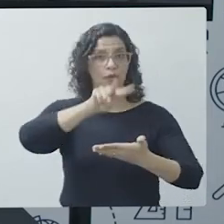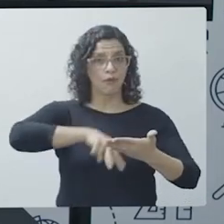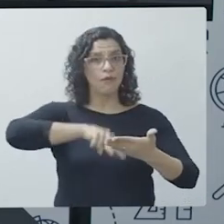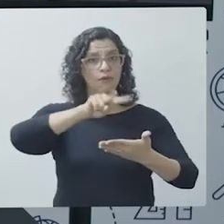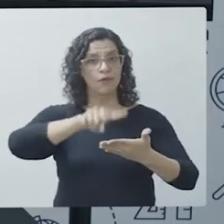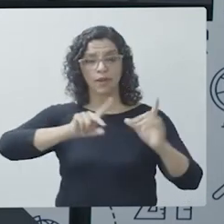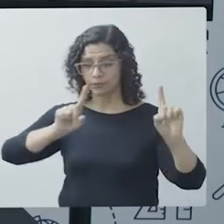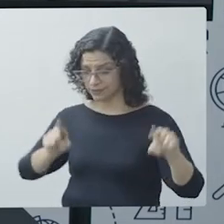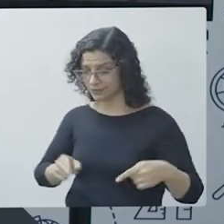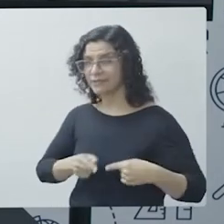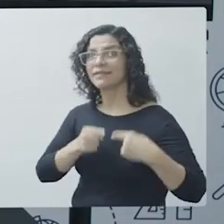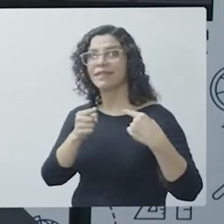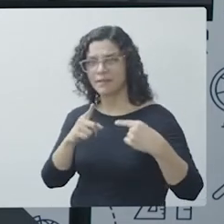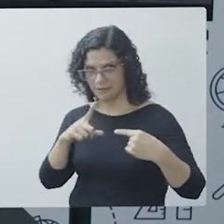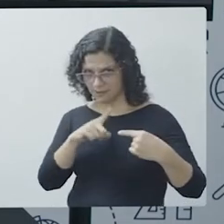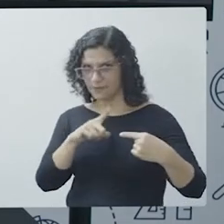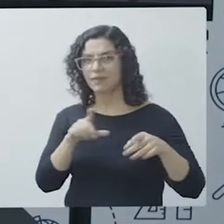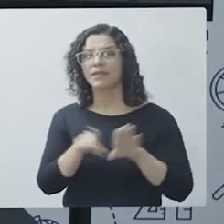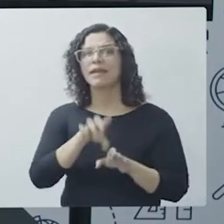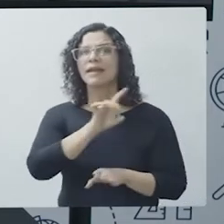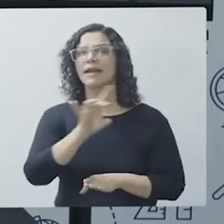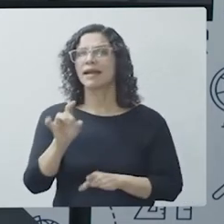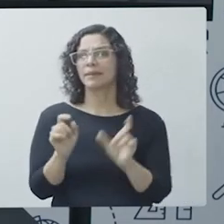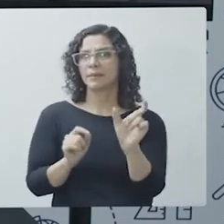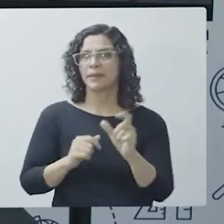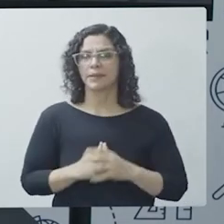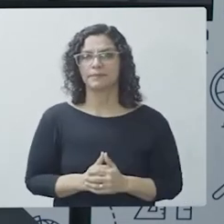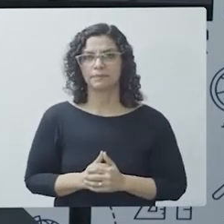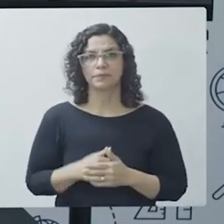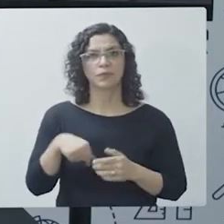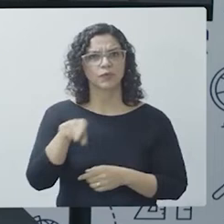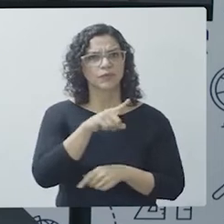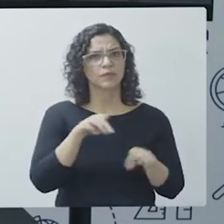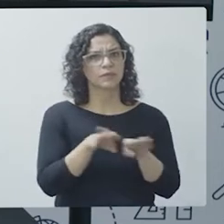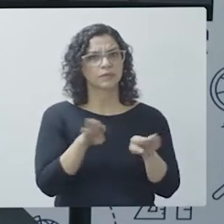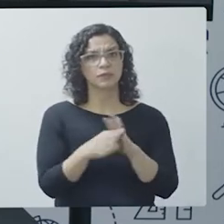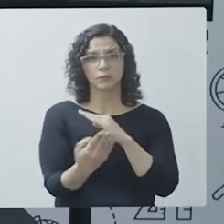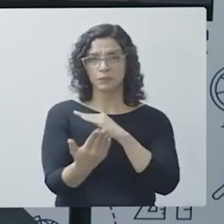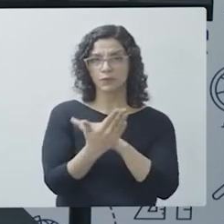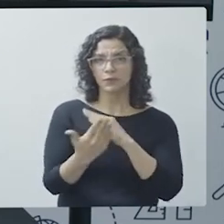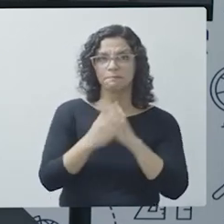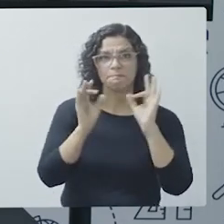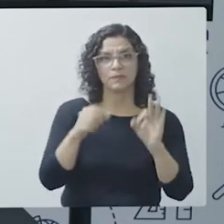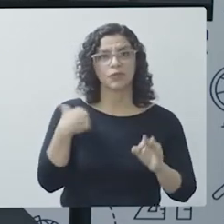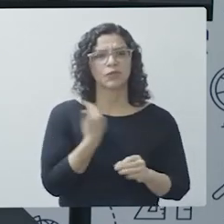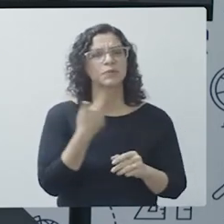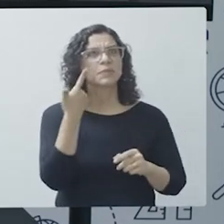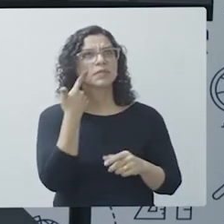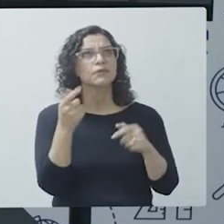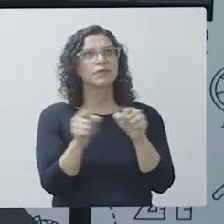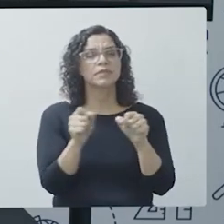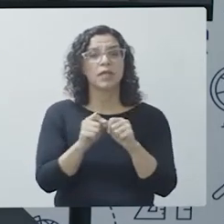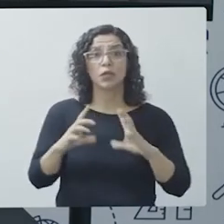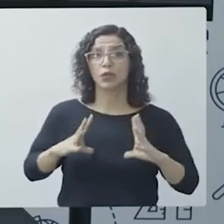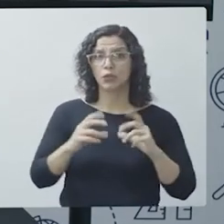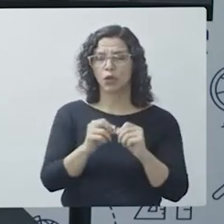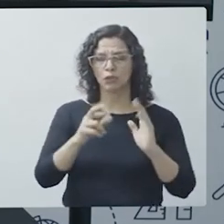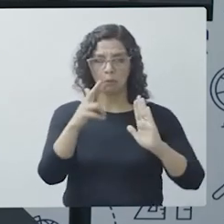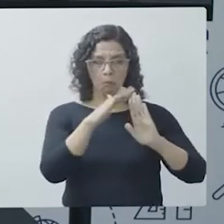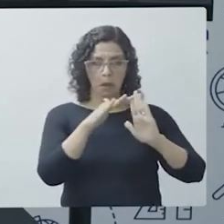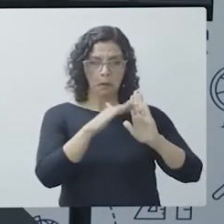e vai ter um desafio de cada palavra. E vocês vão ter que me ajudar. A gente vai ter que fazer todos